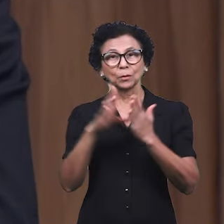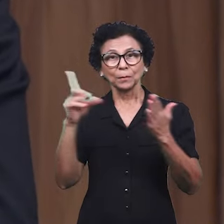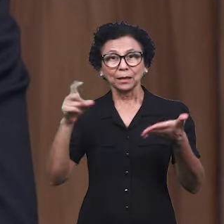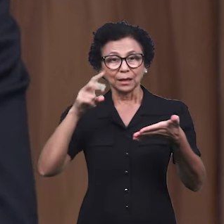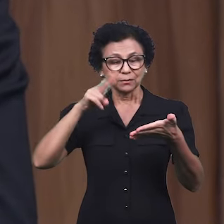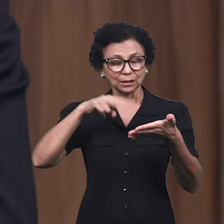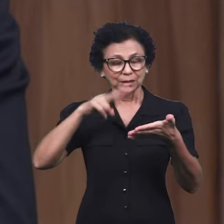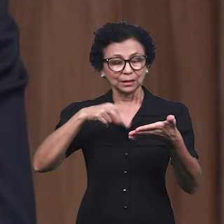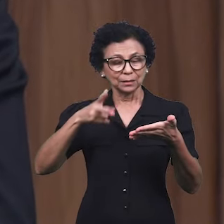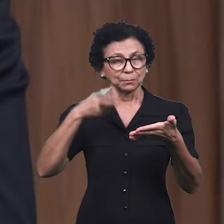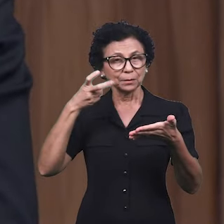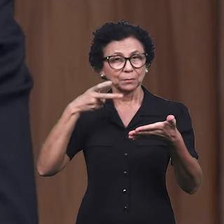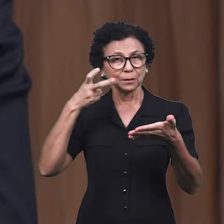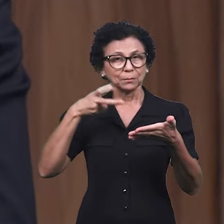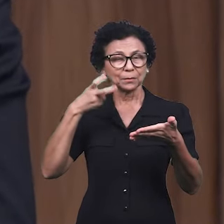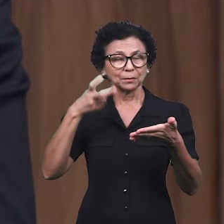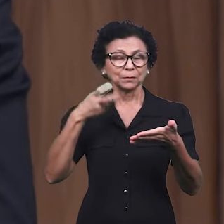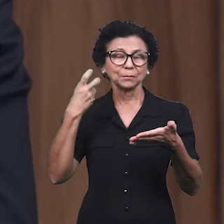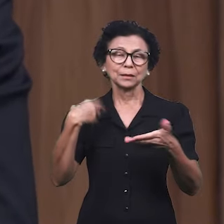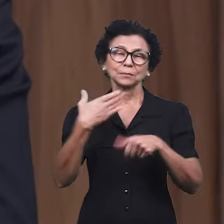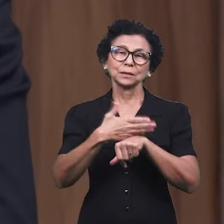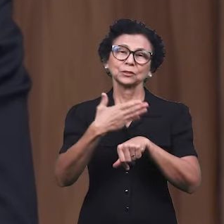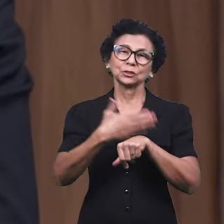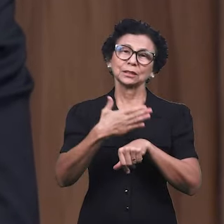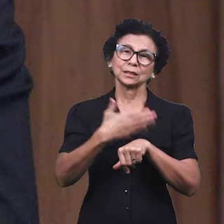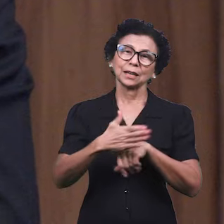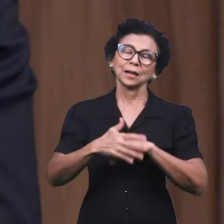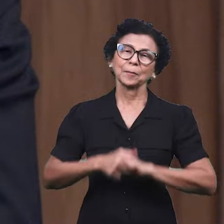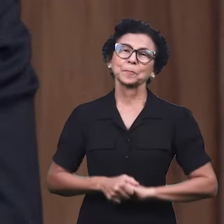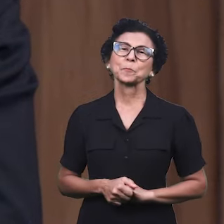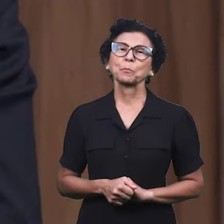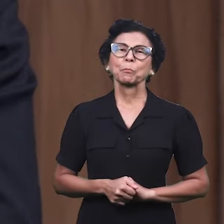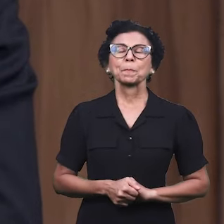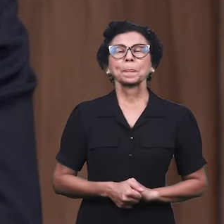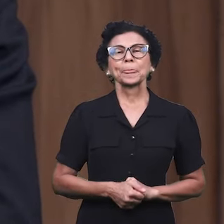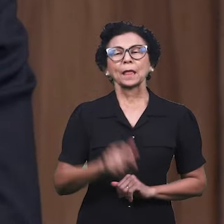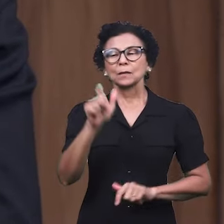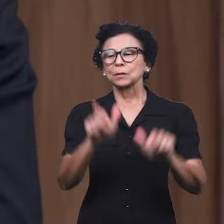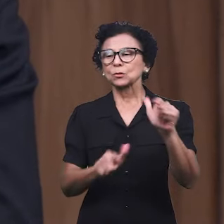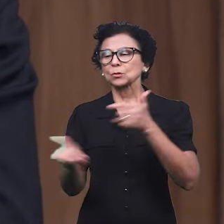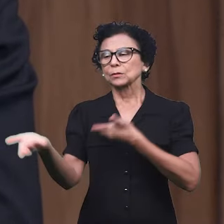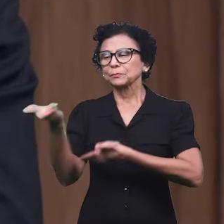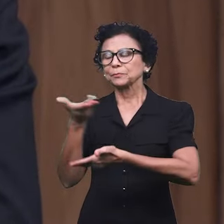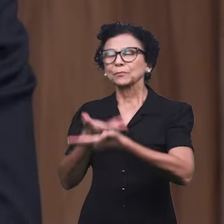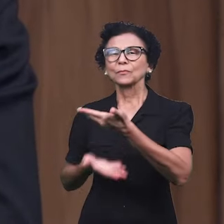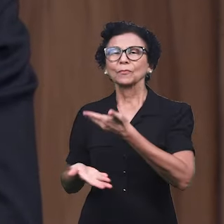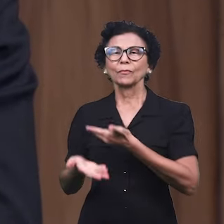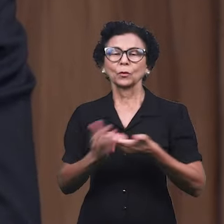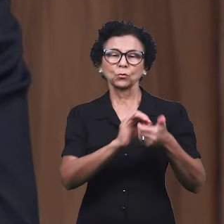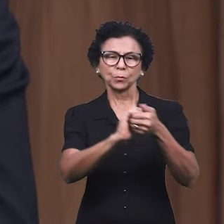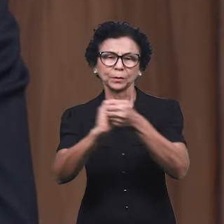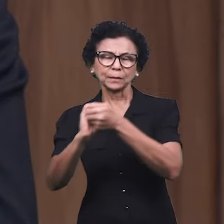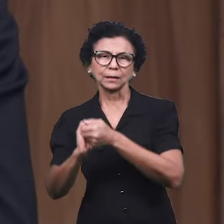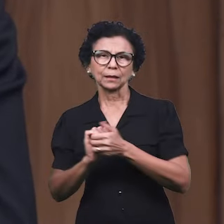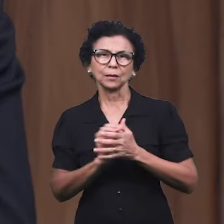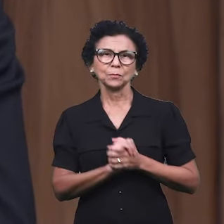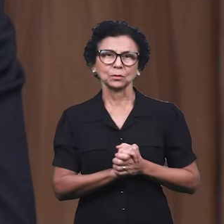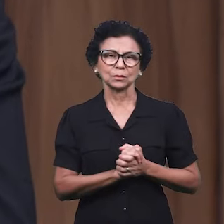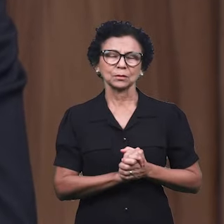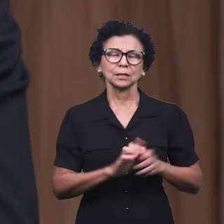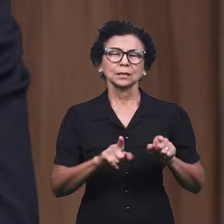palavra. Além disso, admoestando-vos uns aos outros e com salmos, com hinos e